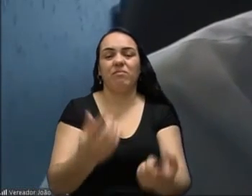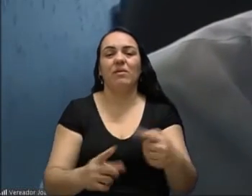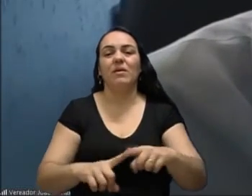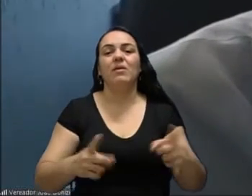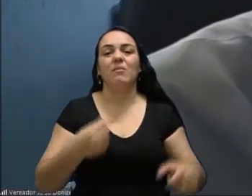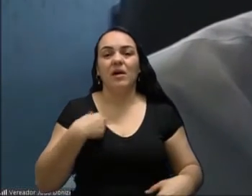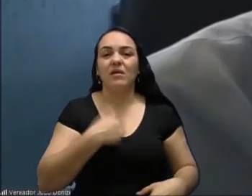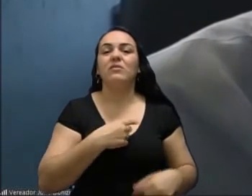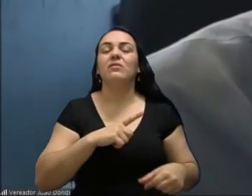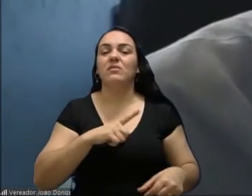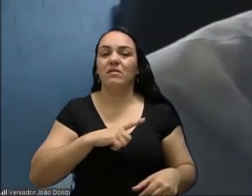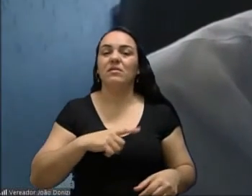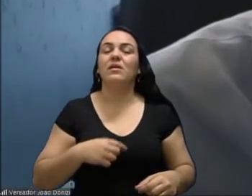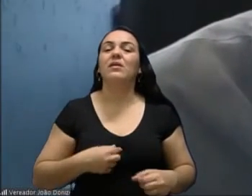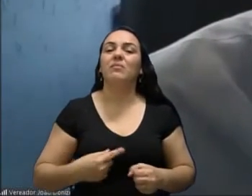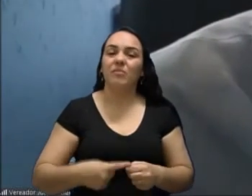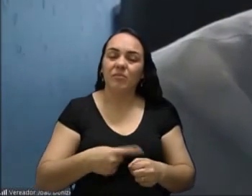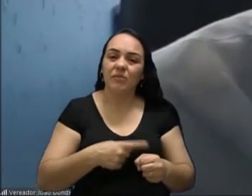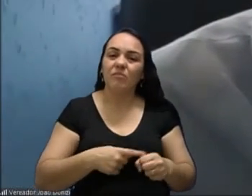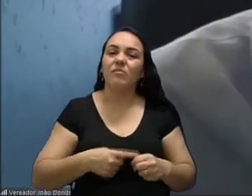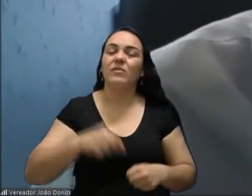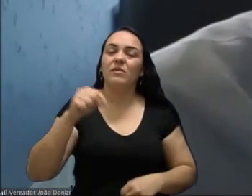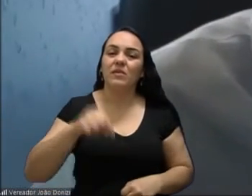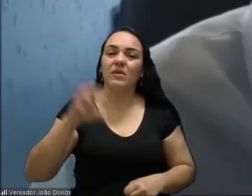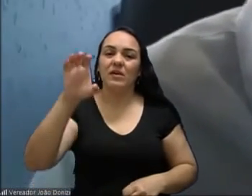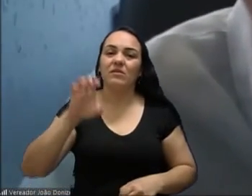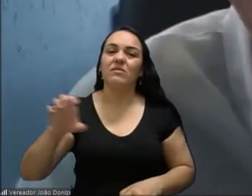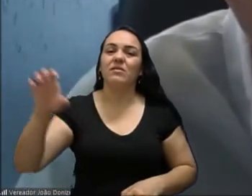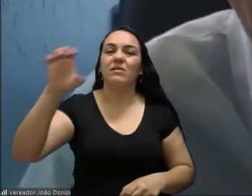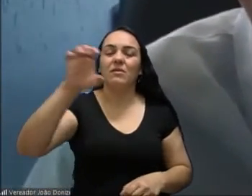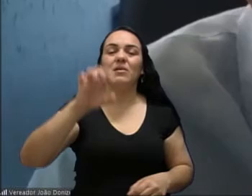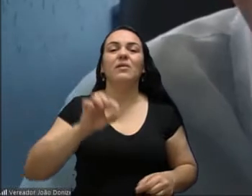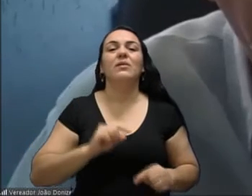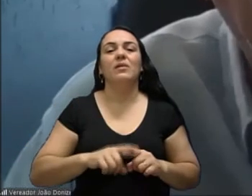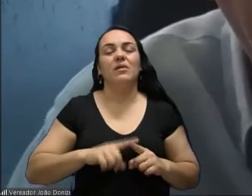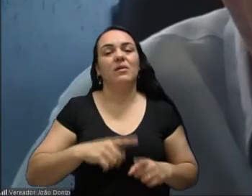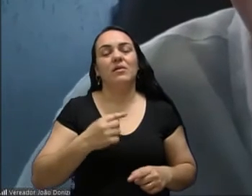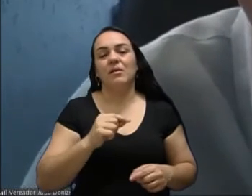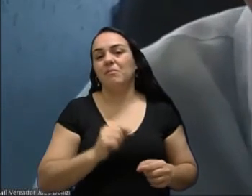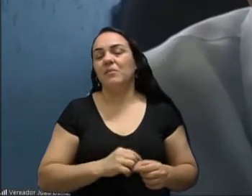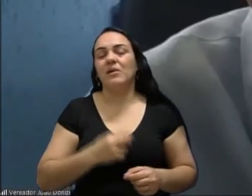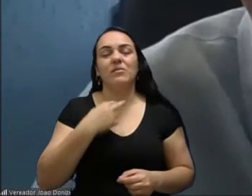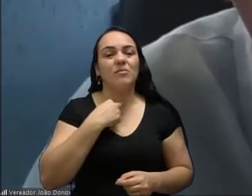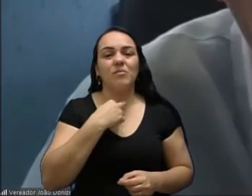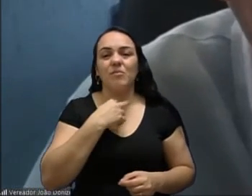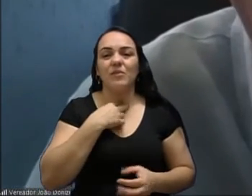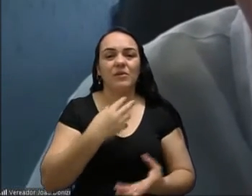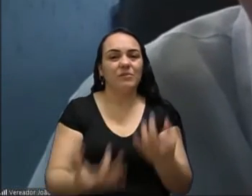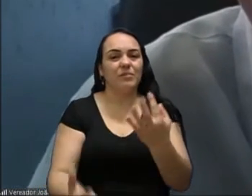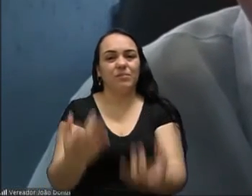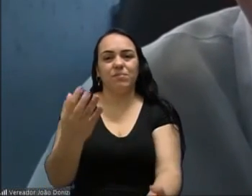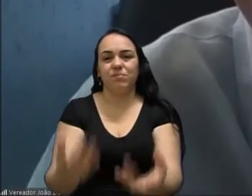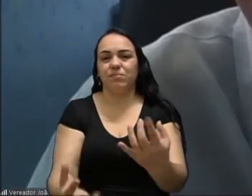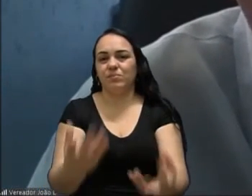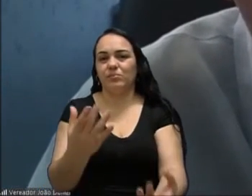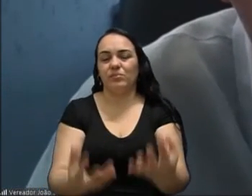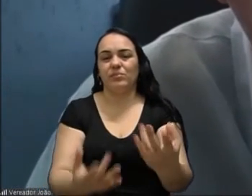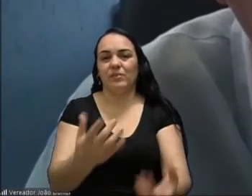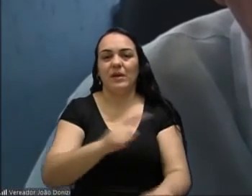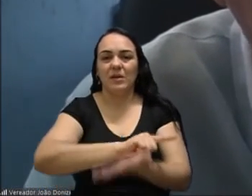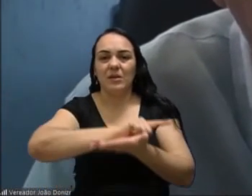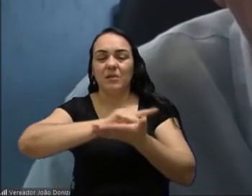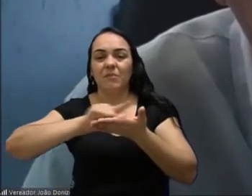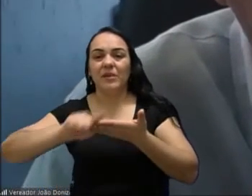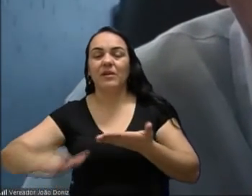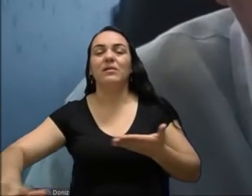temos já uma lei estadual de algum bom tempo que na verdade criou um cronograma de desativação desse tipo de limpeza da